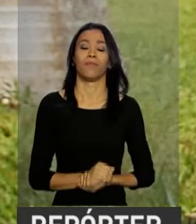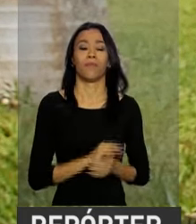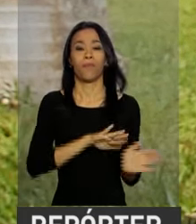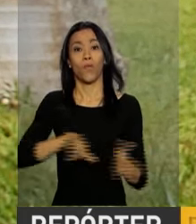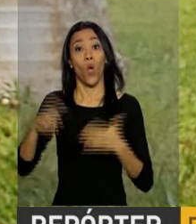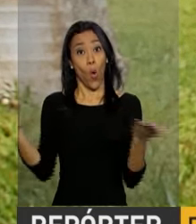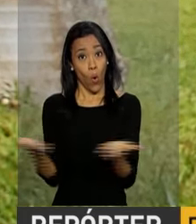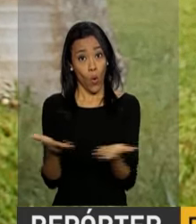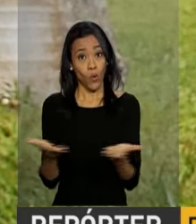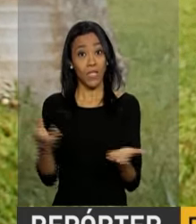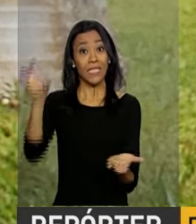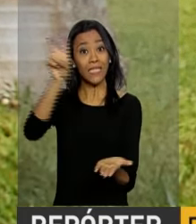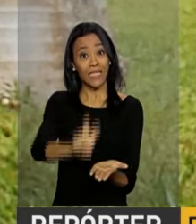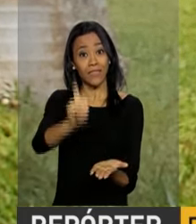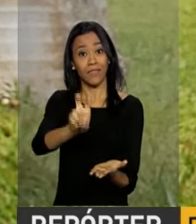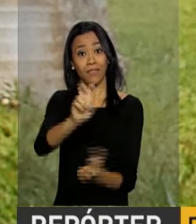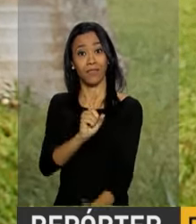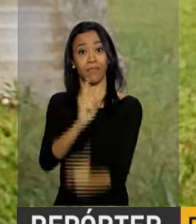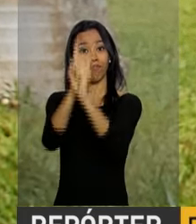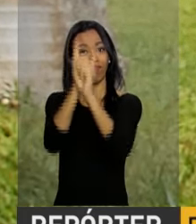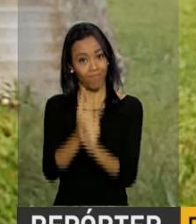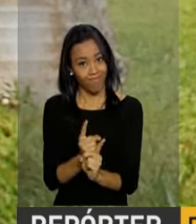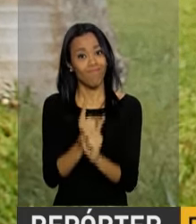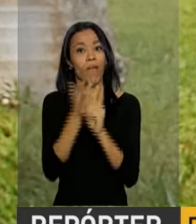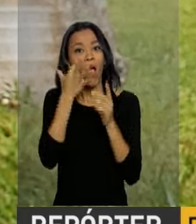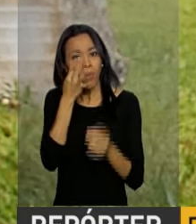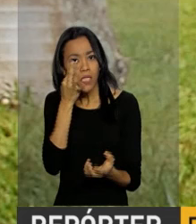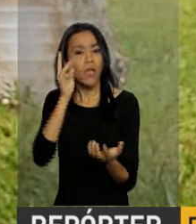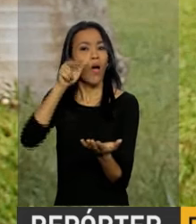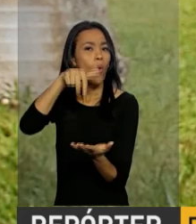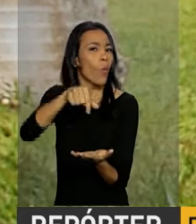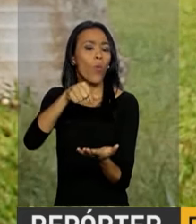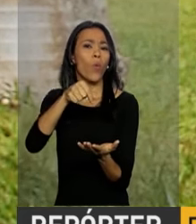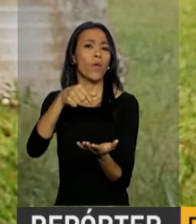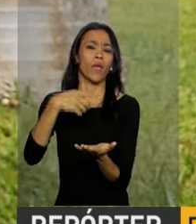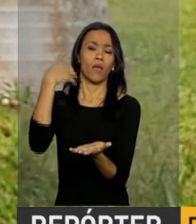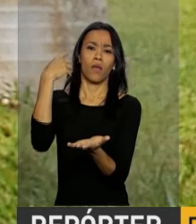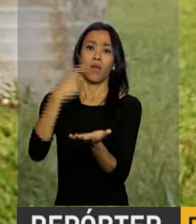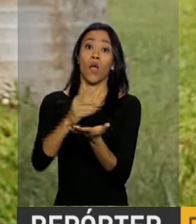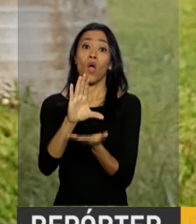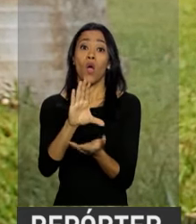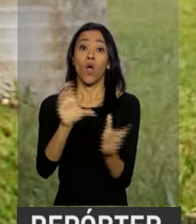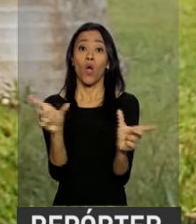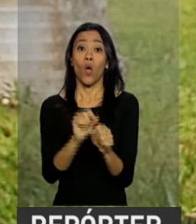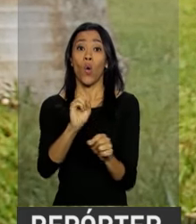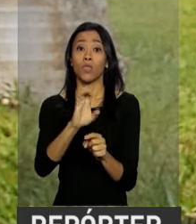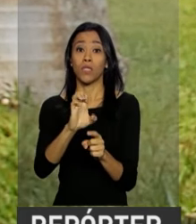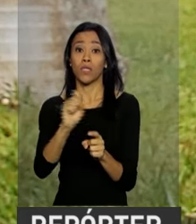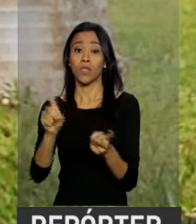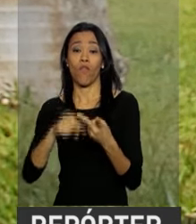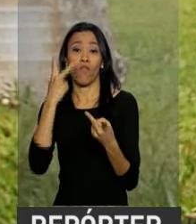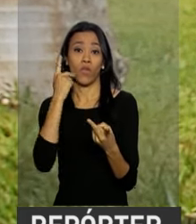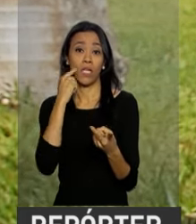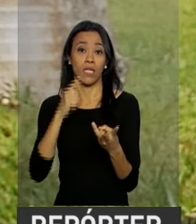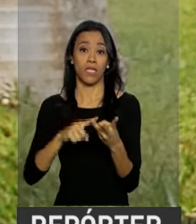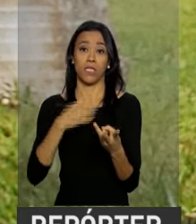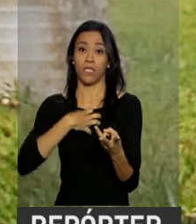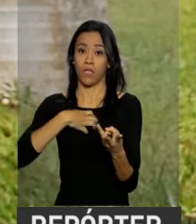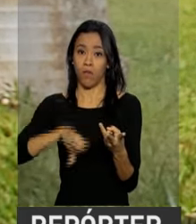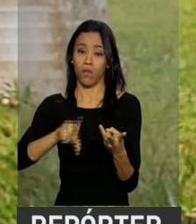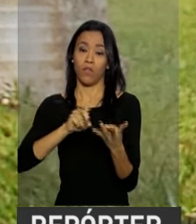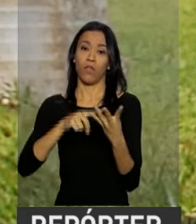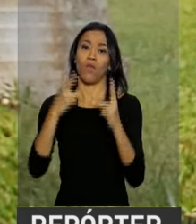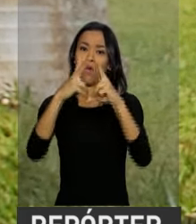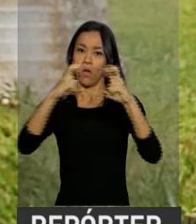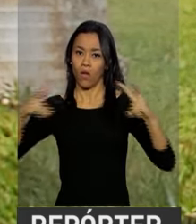Acontece hoje a 5ª audiência pública presencial sobre a concessão dos aeroportos de Fortaleza, Salvador,